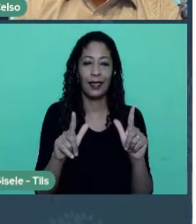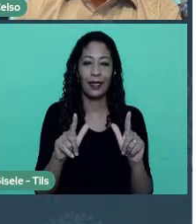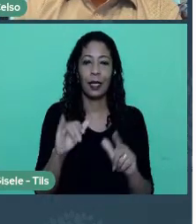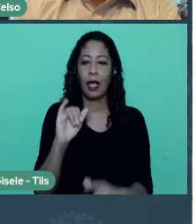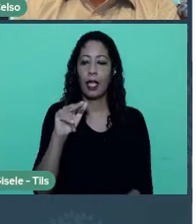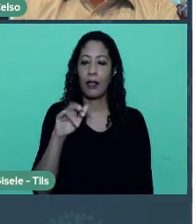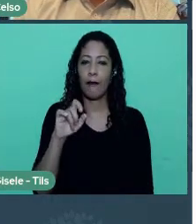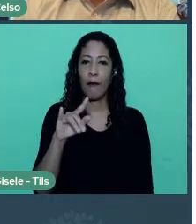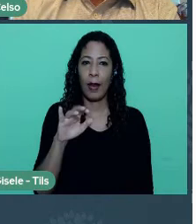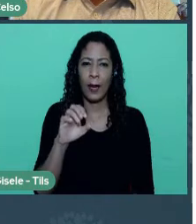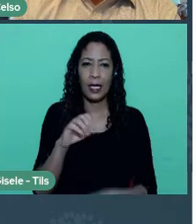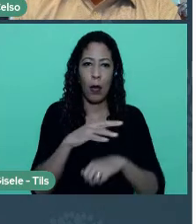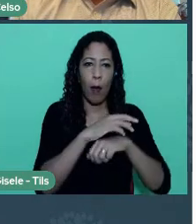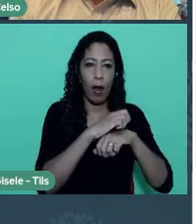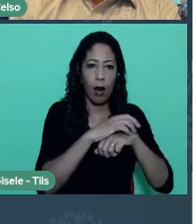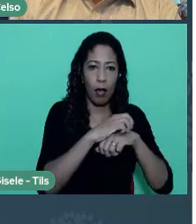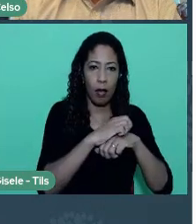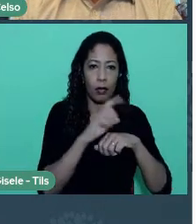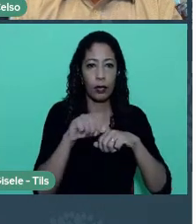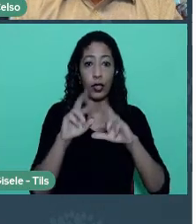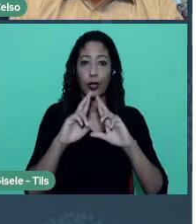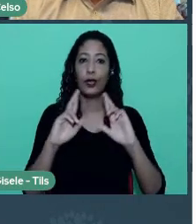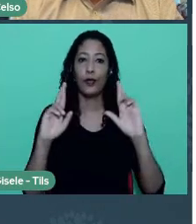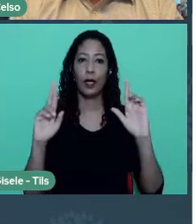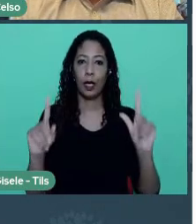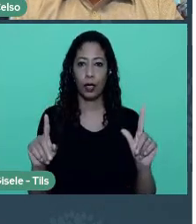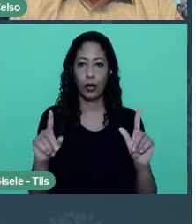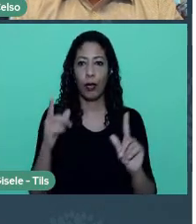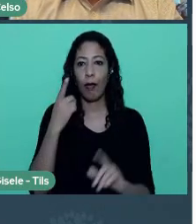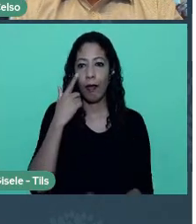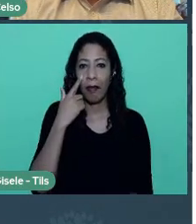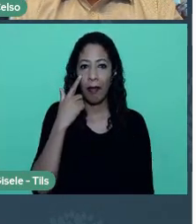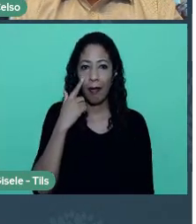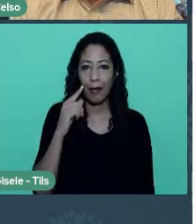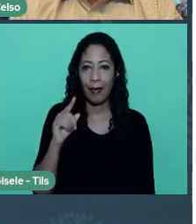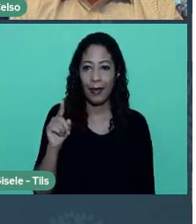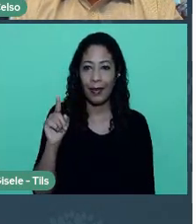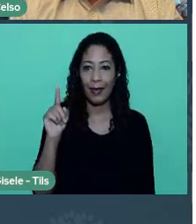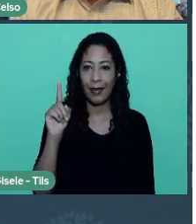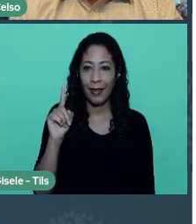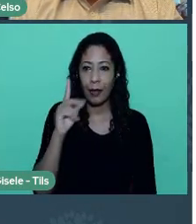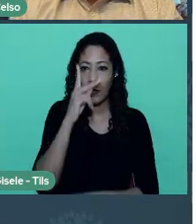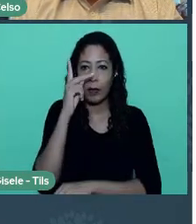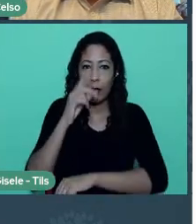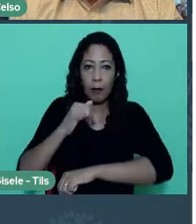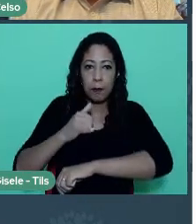de alérgica, né? Então, a gente vê aqui, olha, veja, os obesos